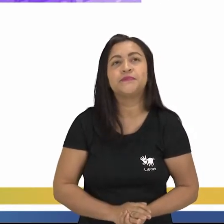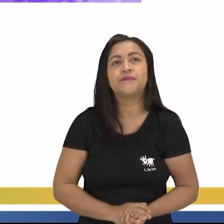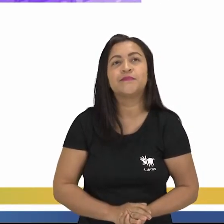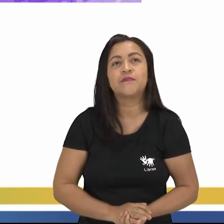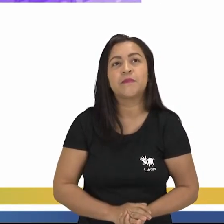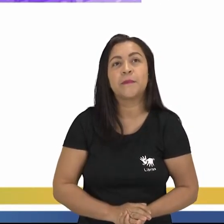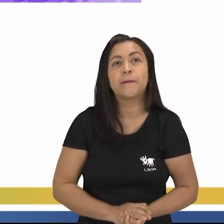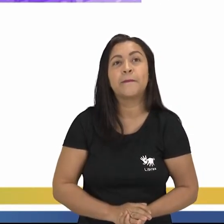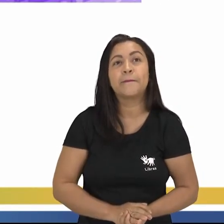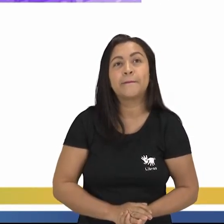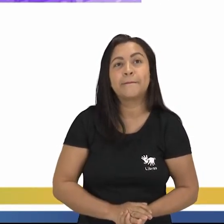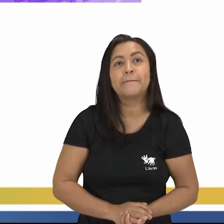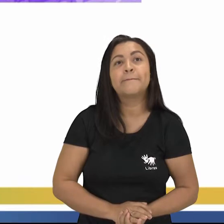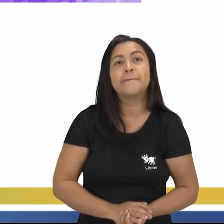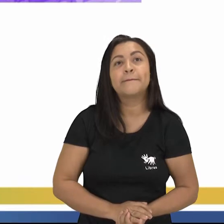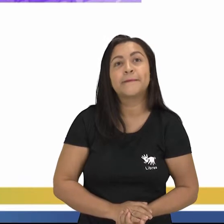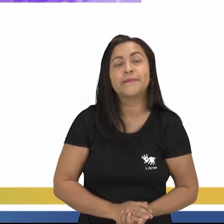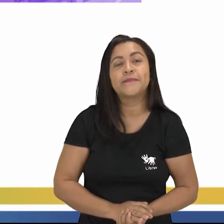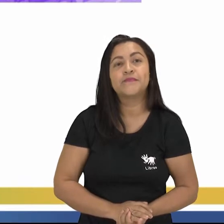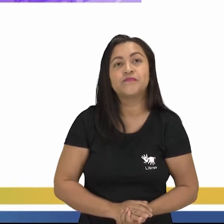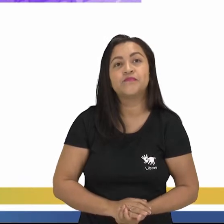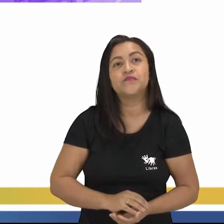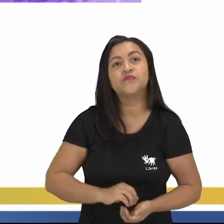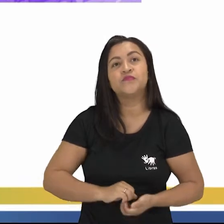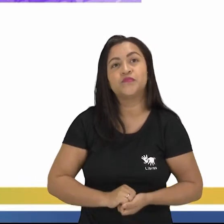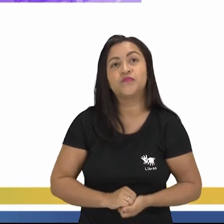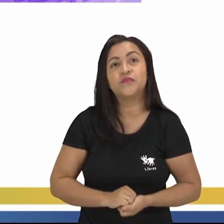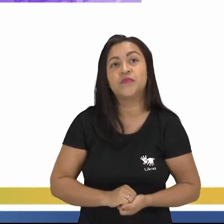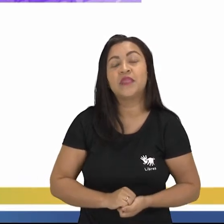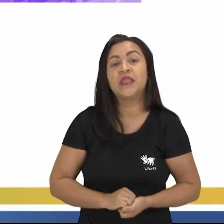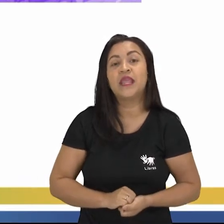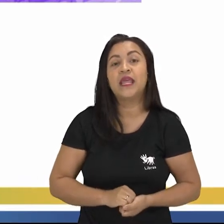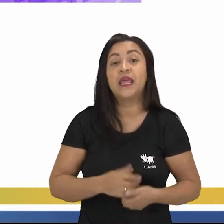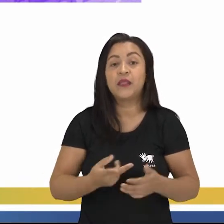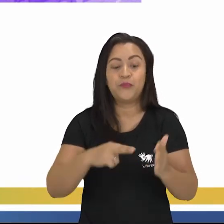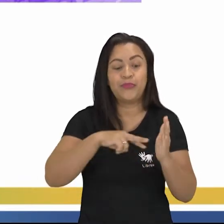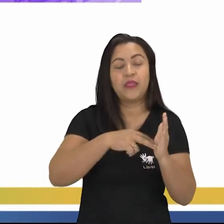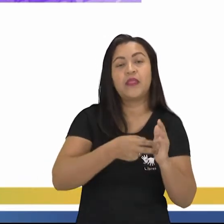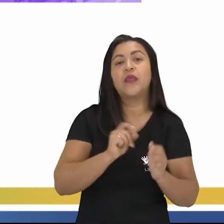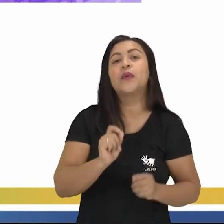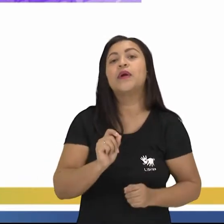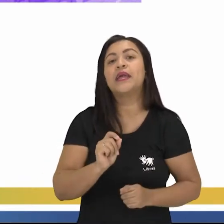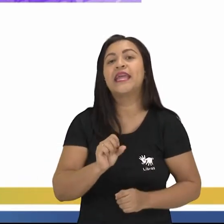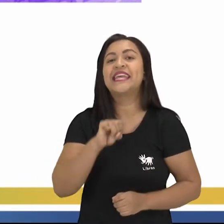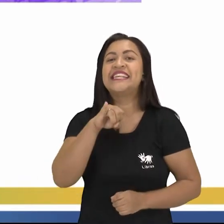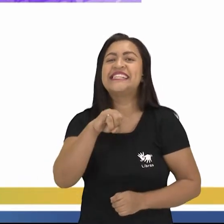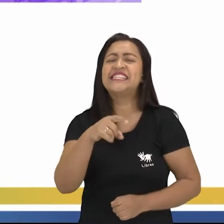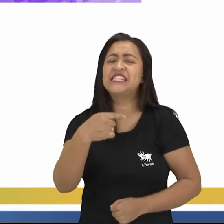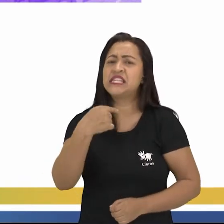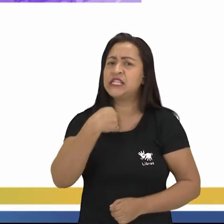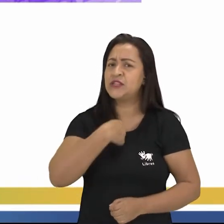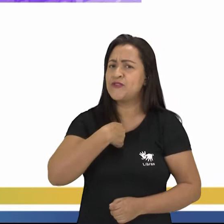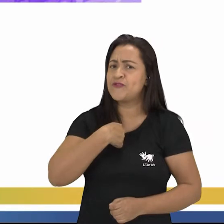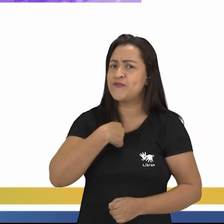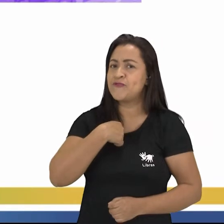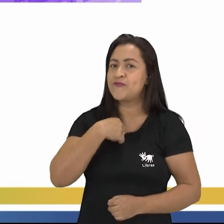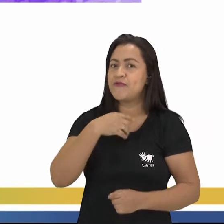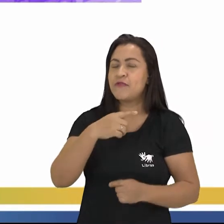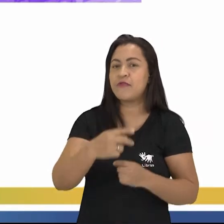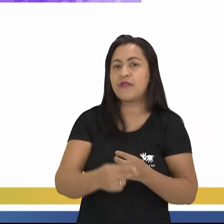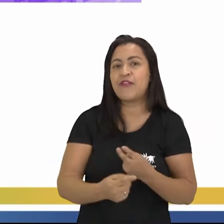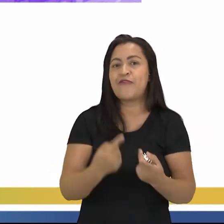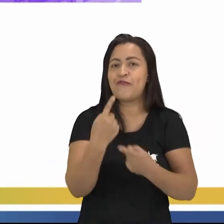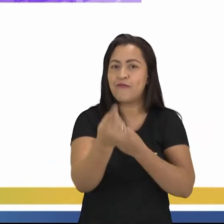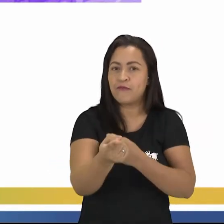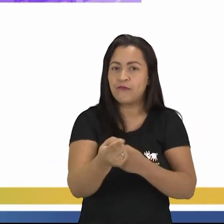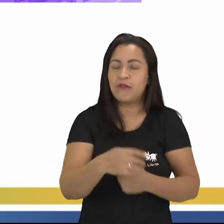If I were you, I wouldn't do that. Então, se eu fosse você, eu não faria isso. Olha